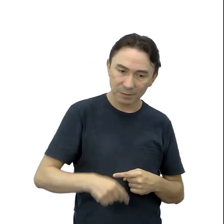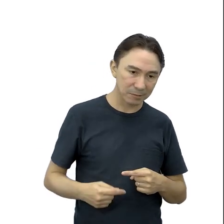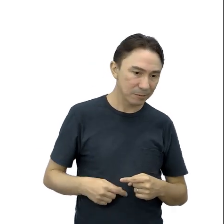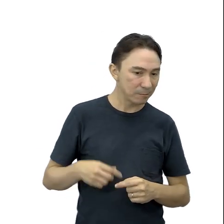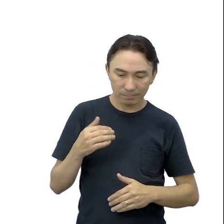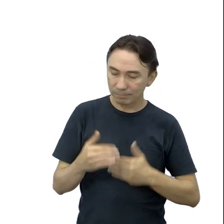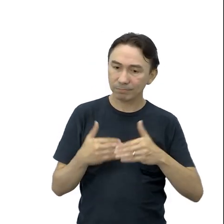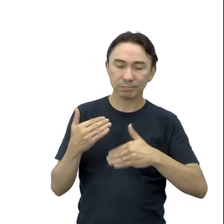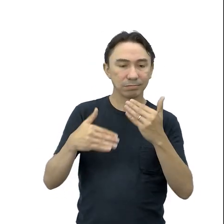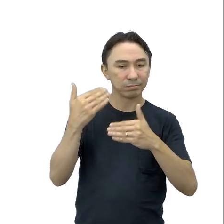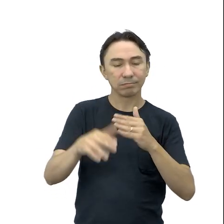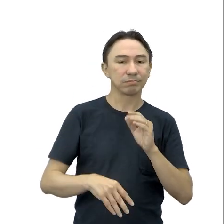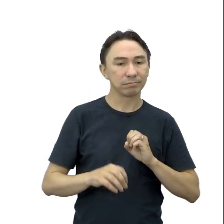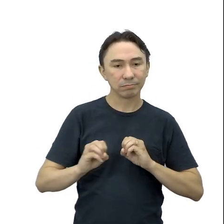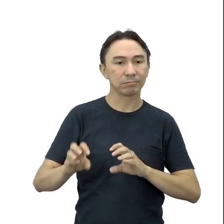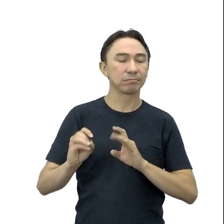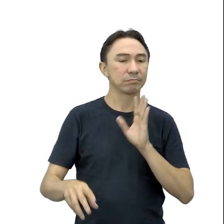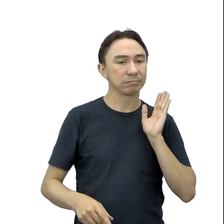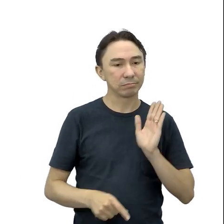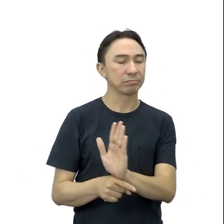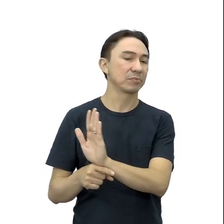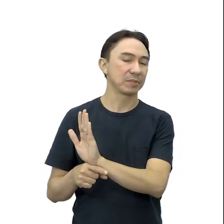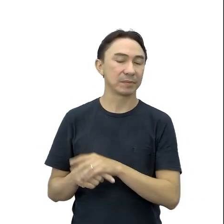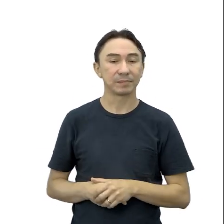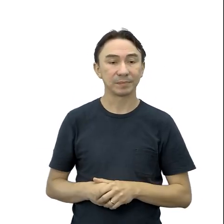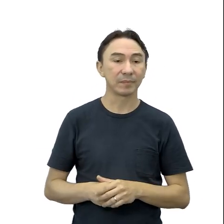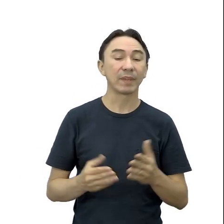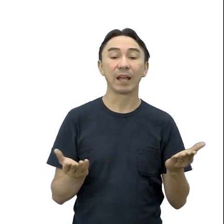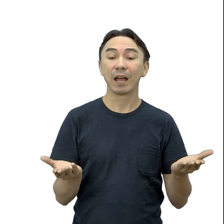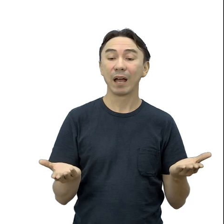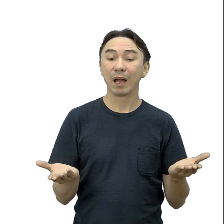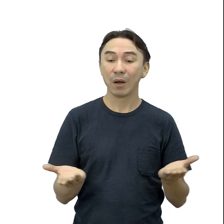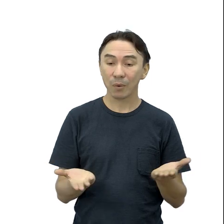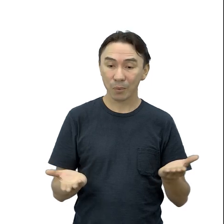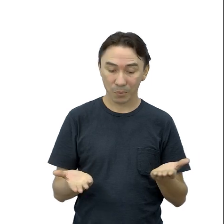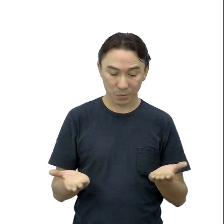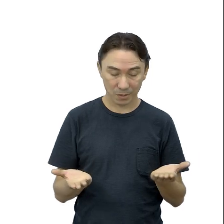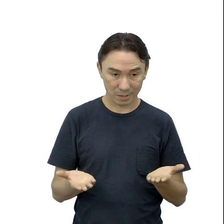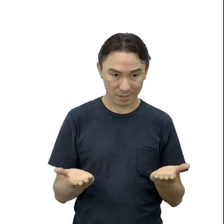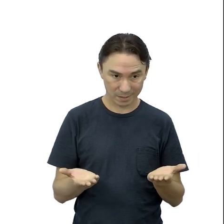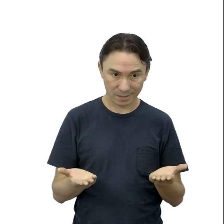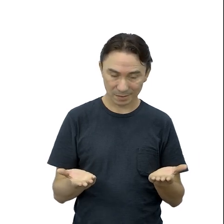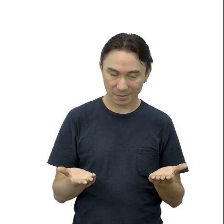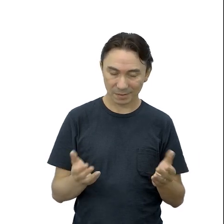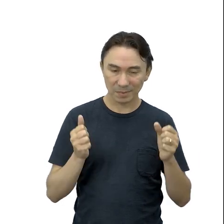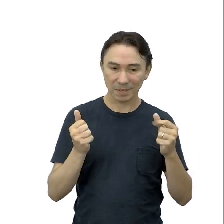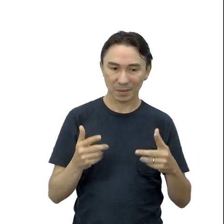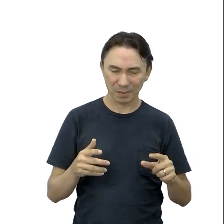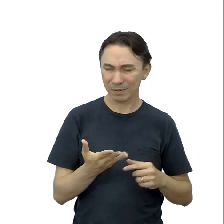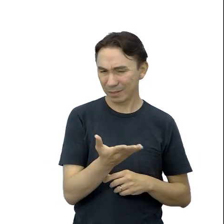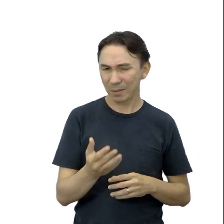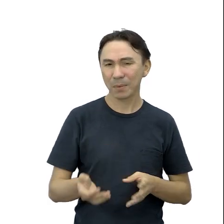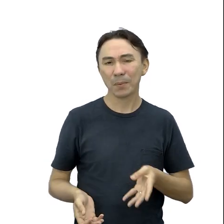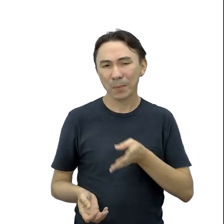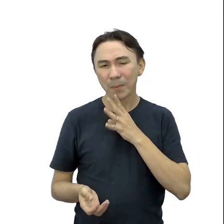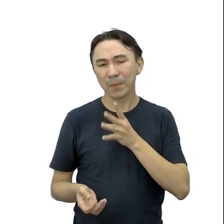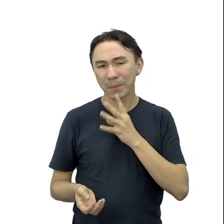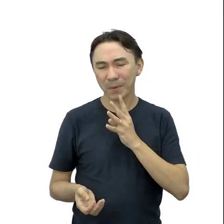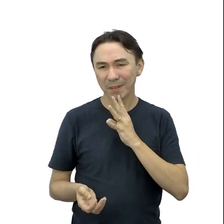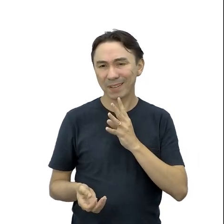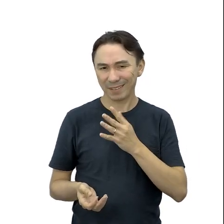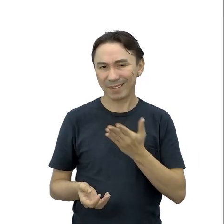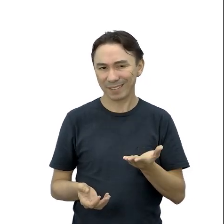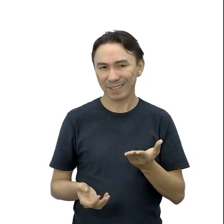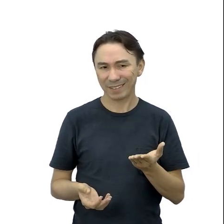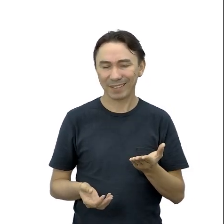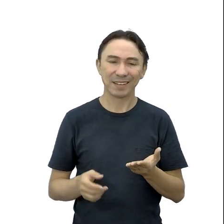bom? Bom, a gente vai falar um pouquinho, possivelmente, muitos de vocês já conhecem a plataforma São Paulo,